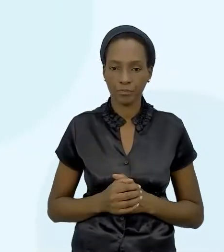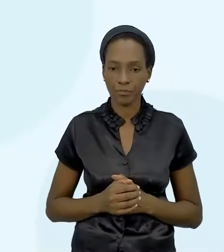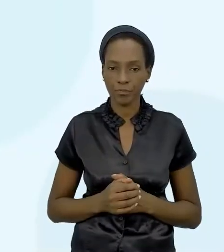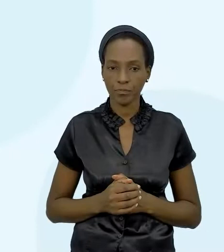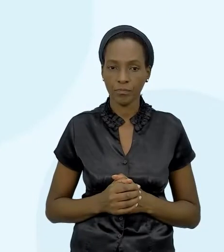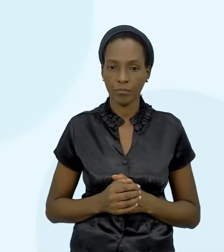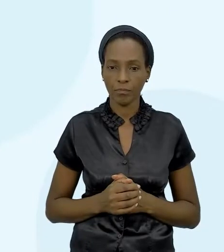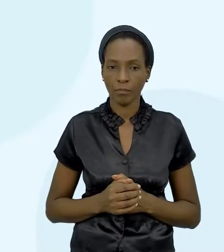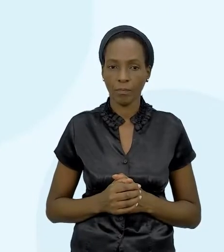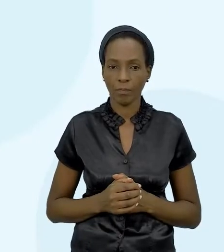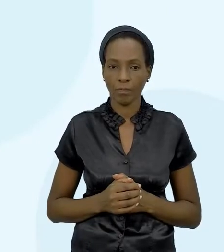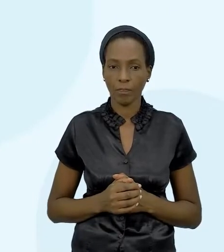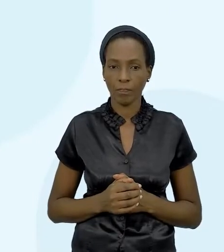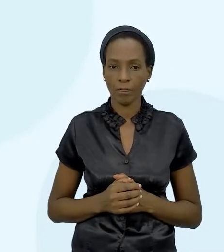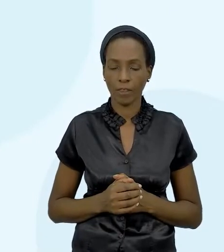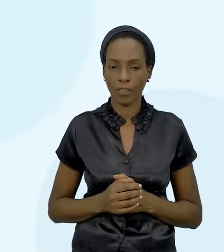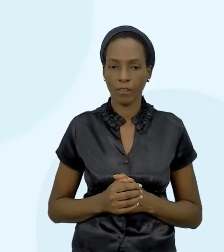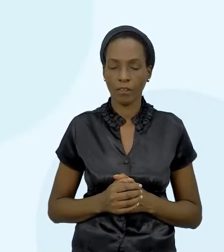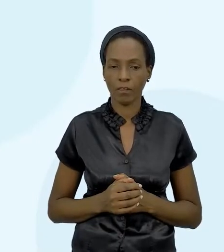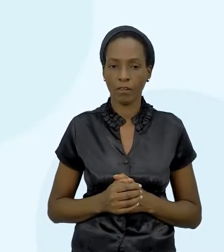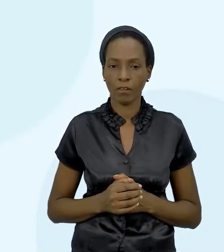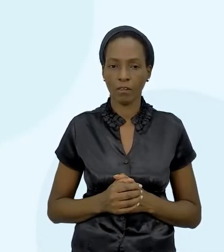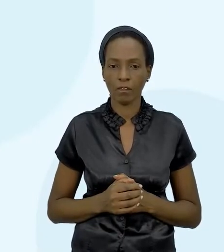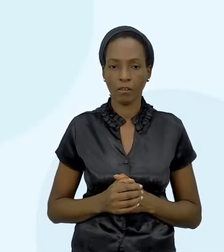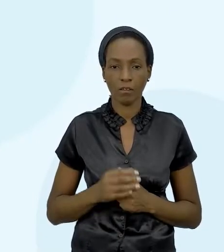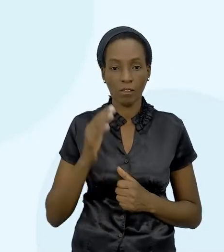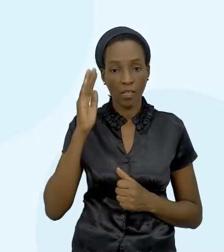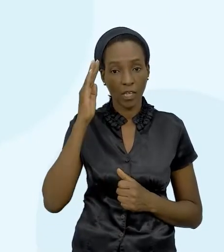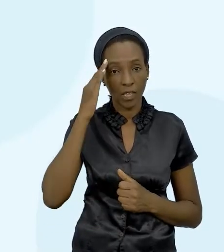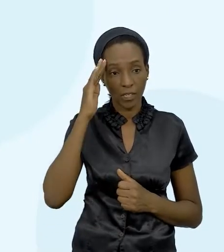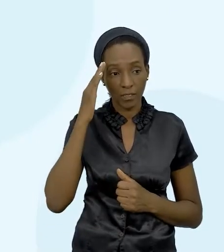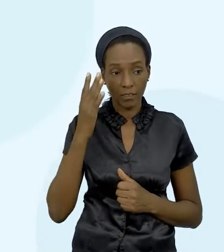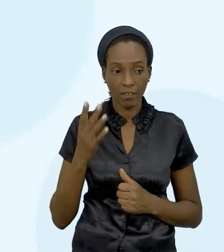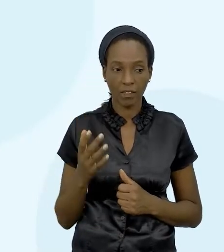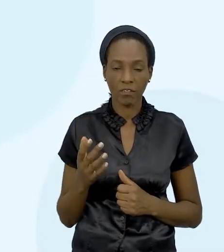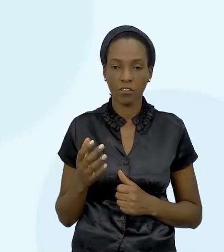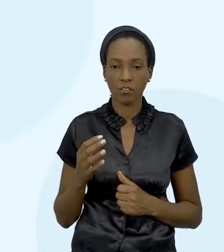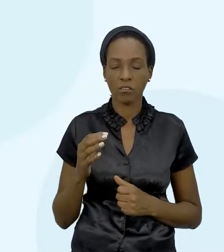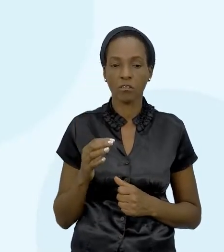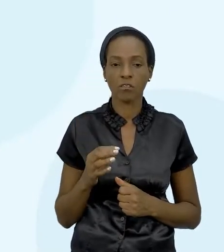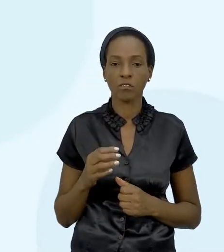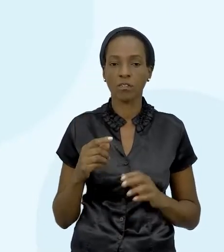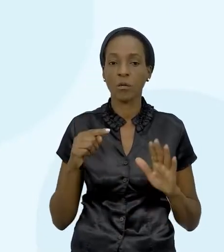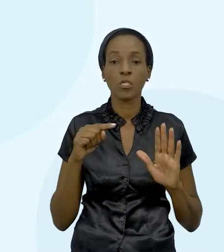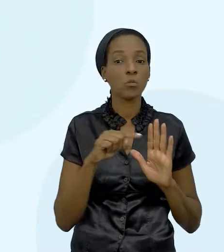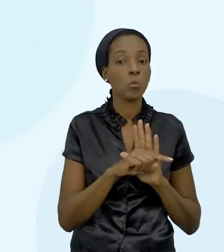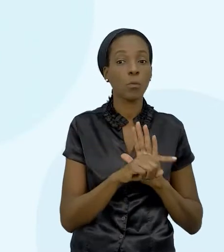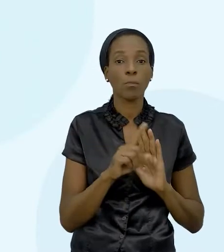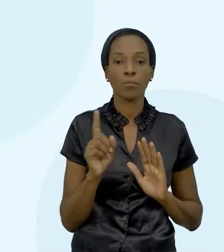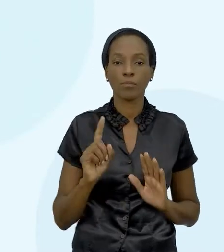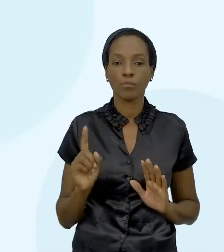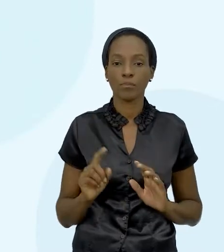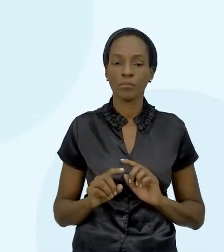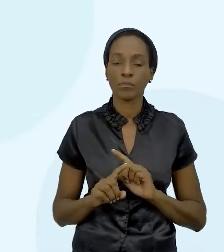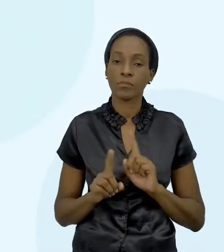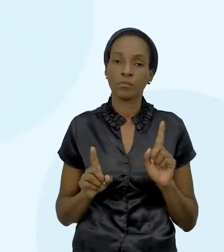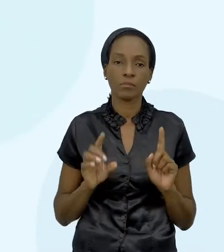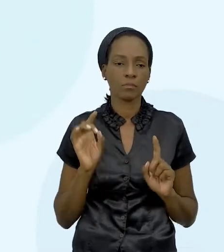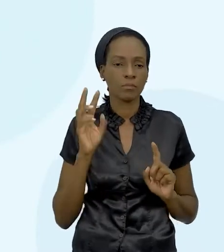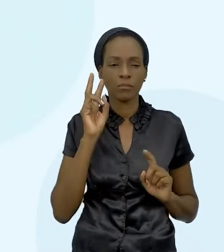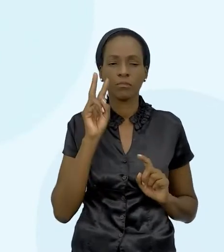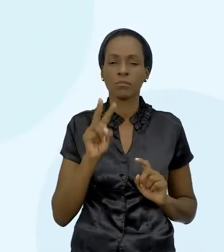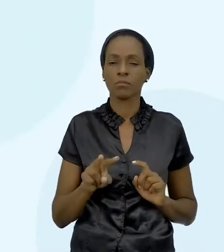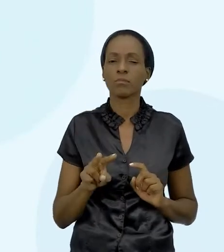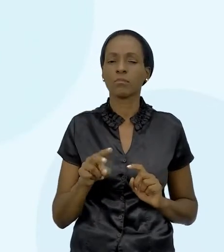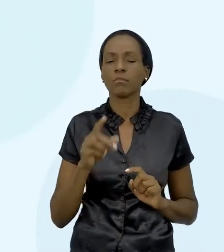essa problematização aí. Eu coloquei assim, interprete, não vai aparecer uma pergunta inicial, mas só de olhar para essa situação você